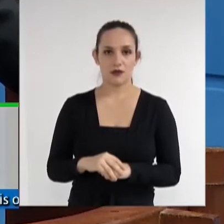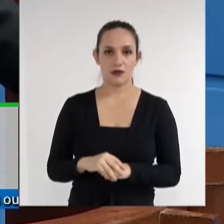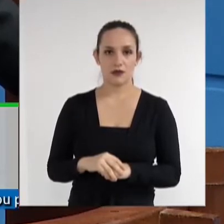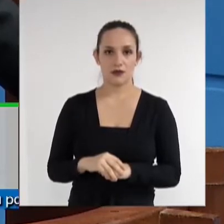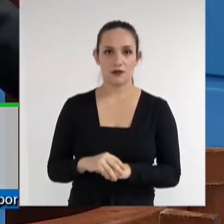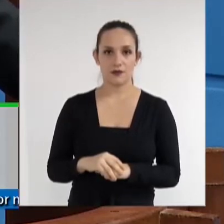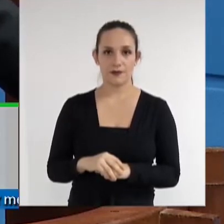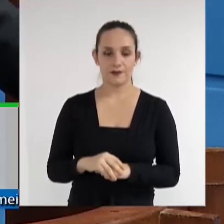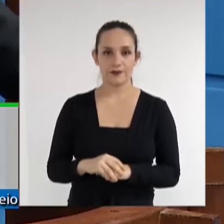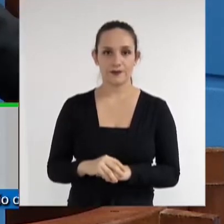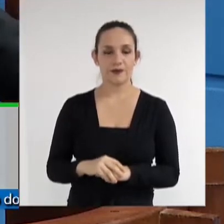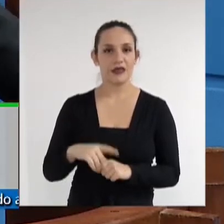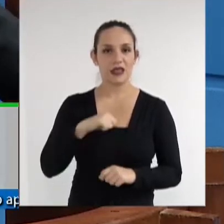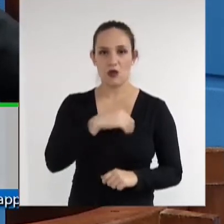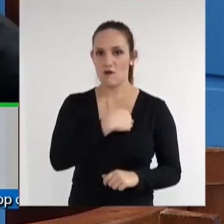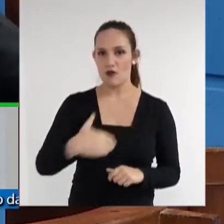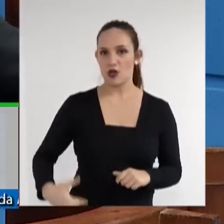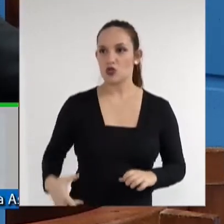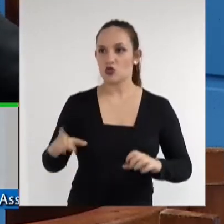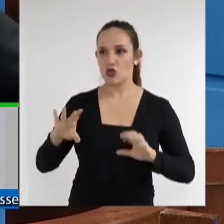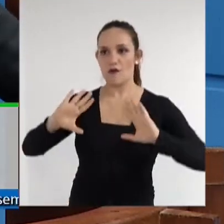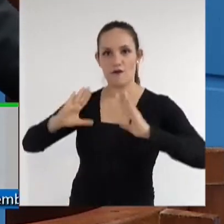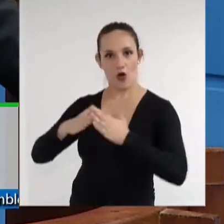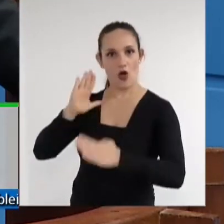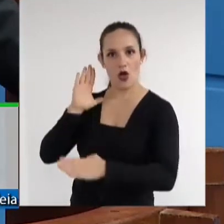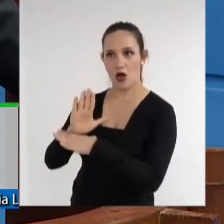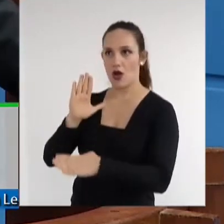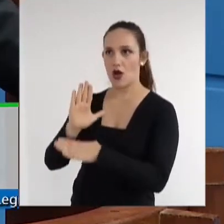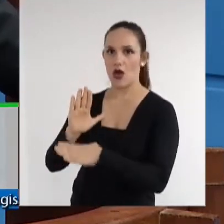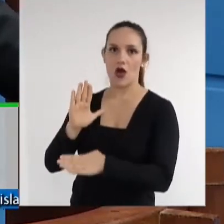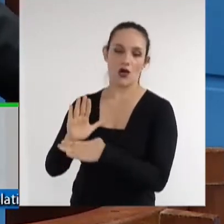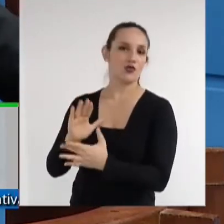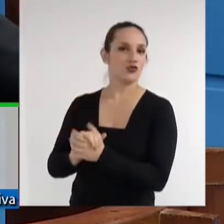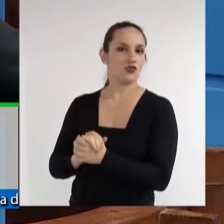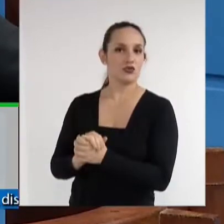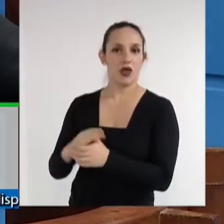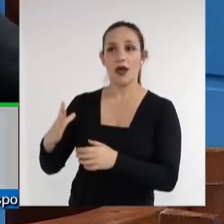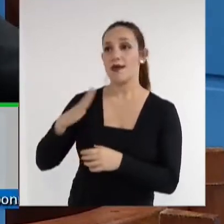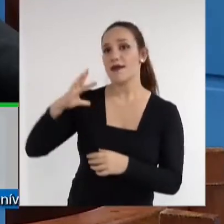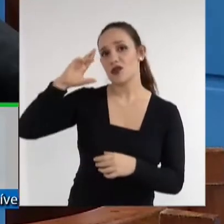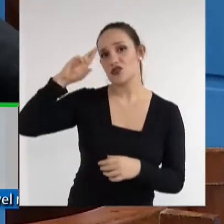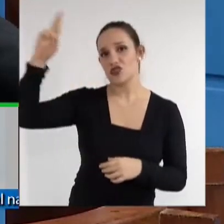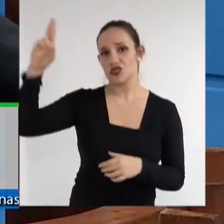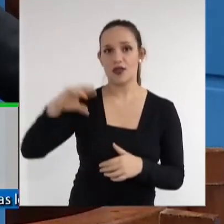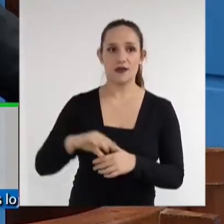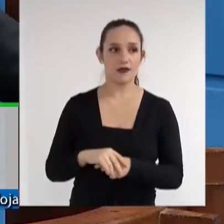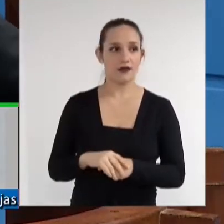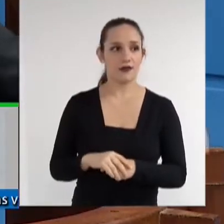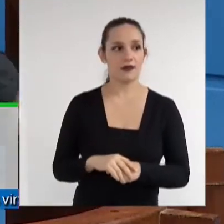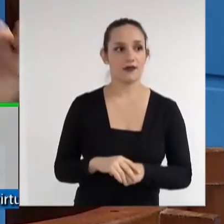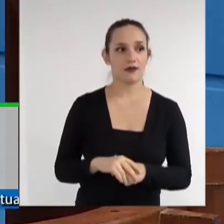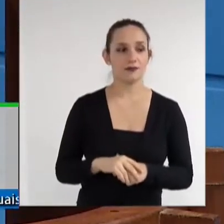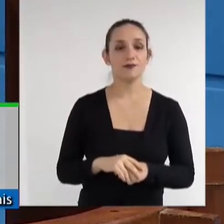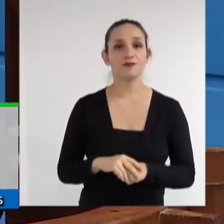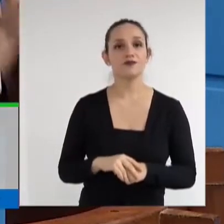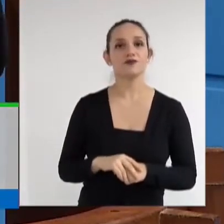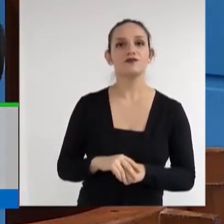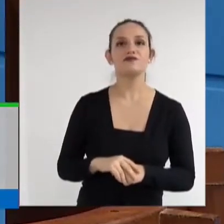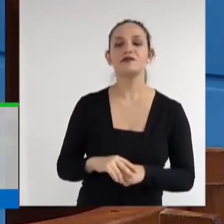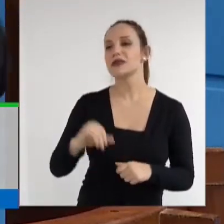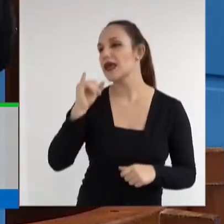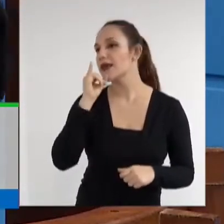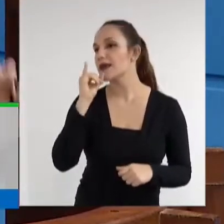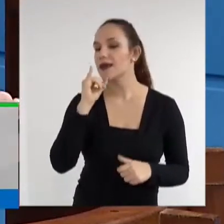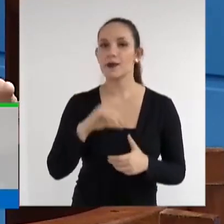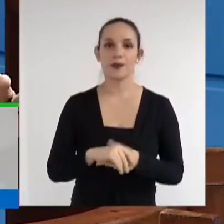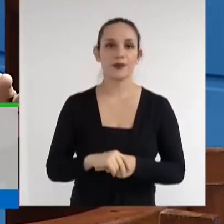Governos comprometidos com as elites econômicas, com o capital rentista, aquele capital que